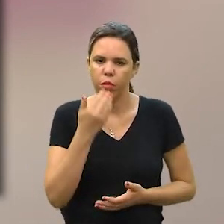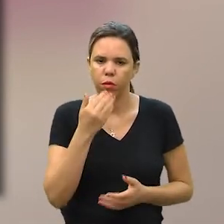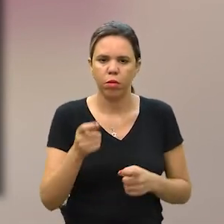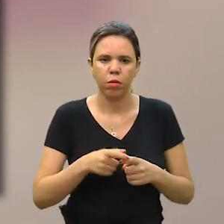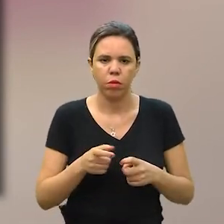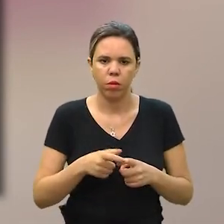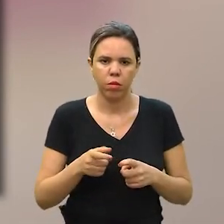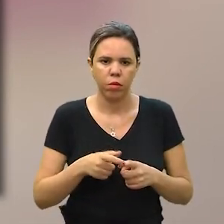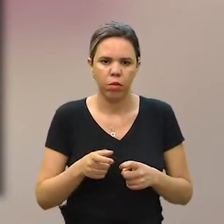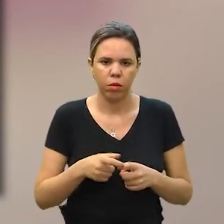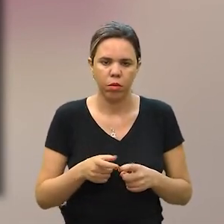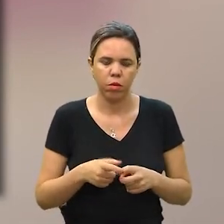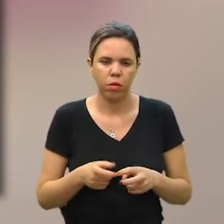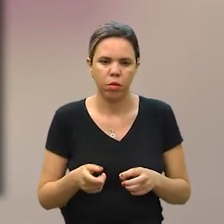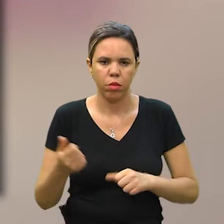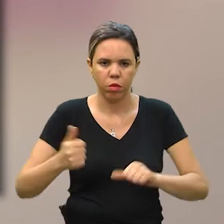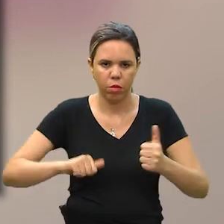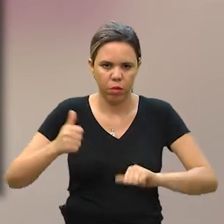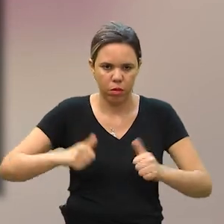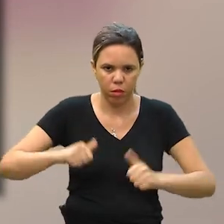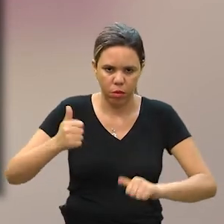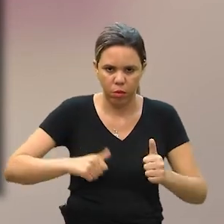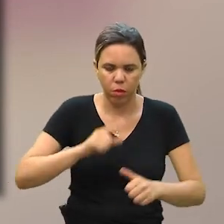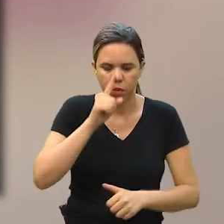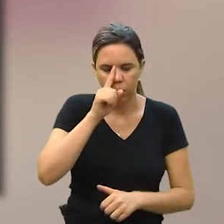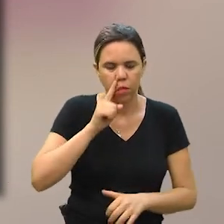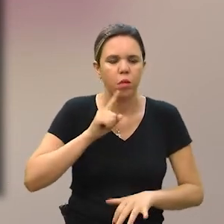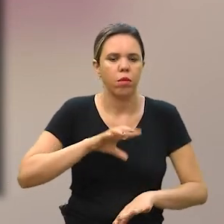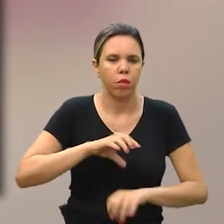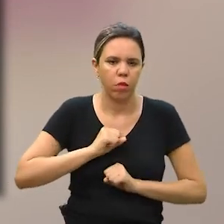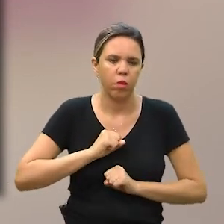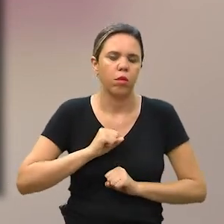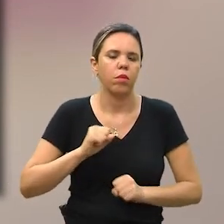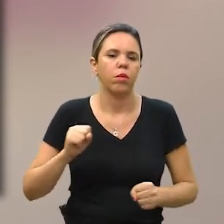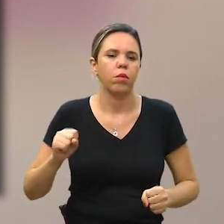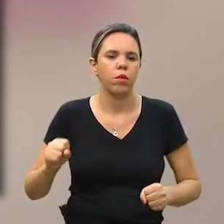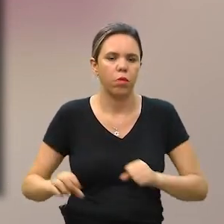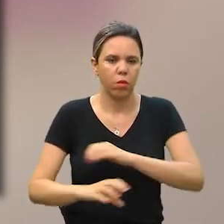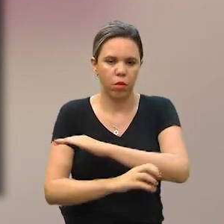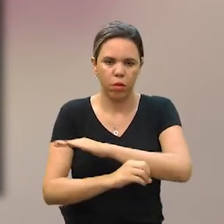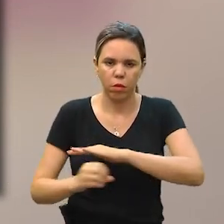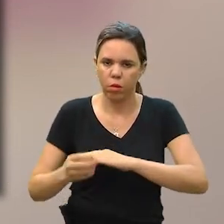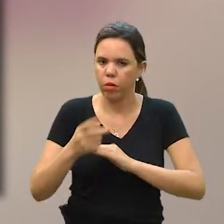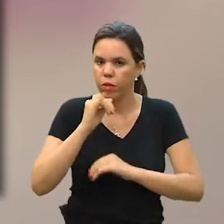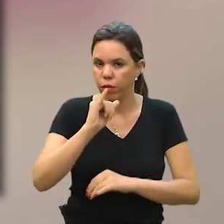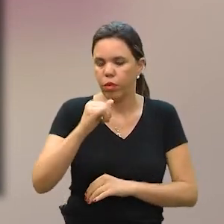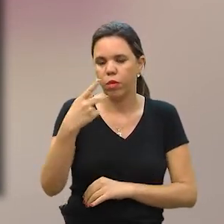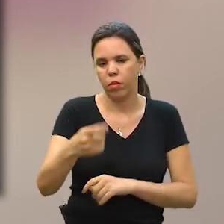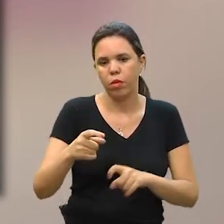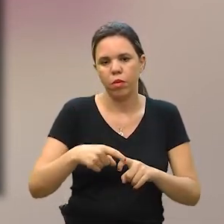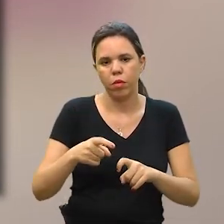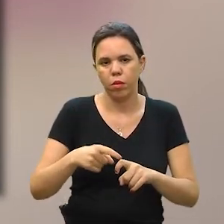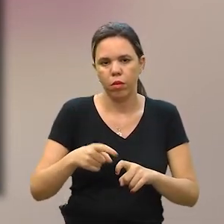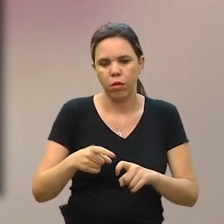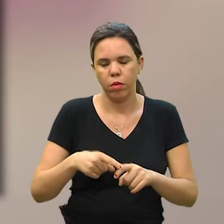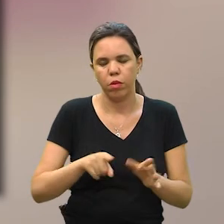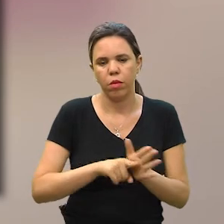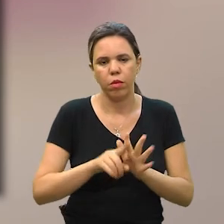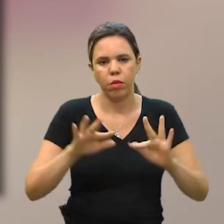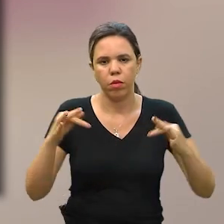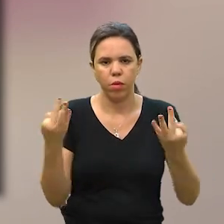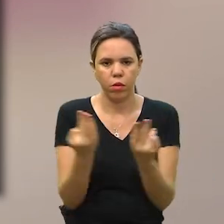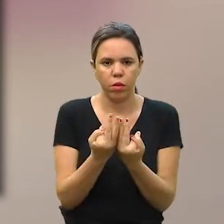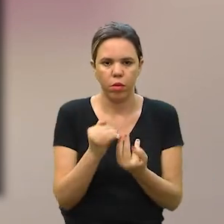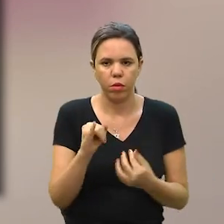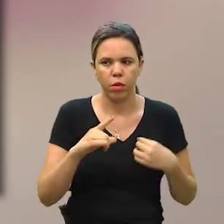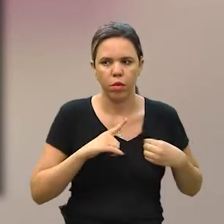médico ginecologista fazer uma avaliação do seu risco de trombose. Conte para ele e pesquise na sua família